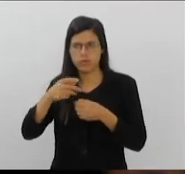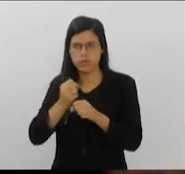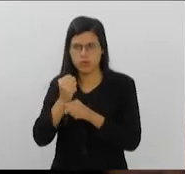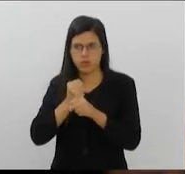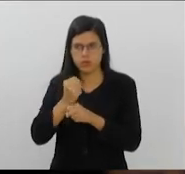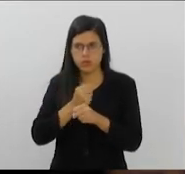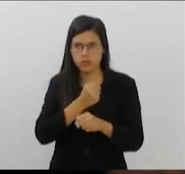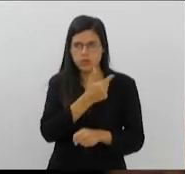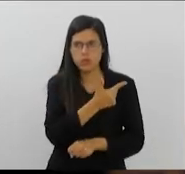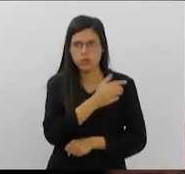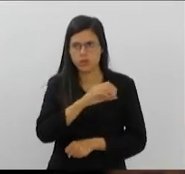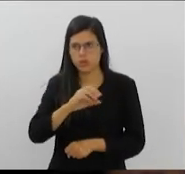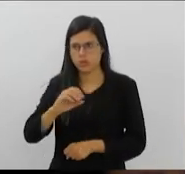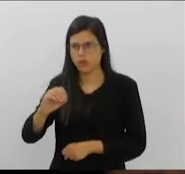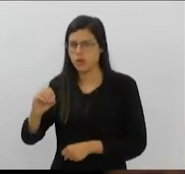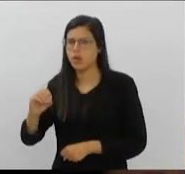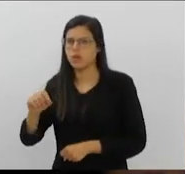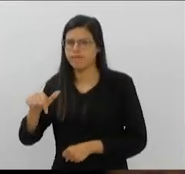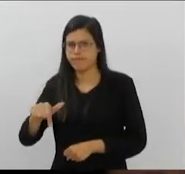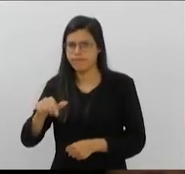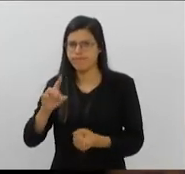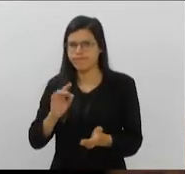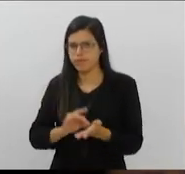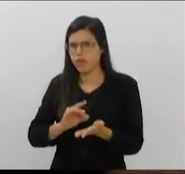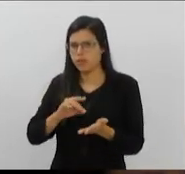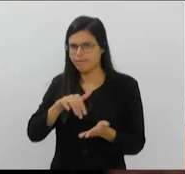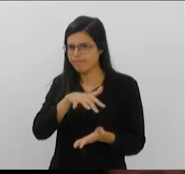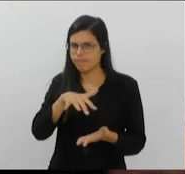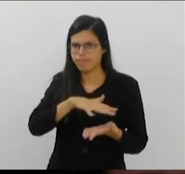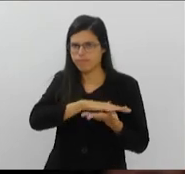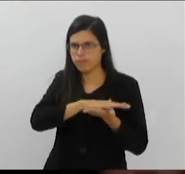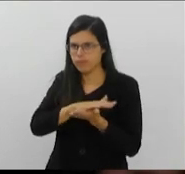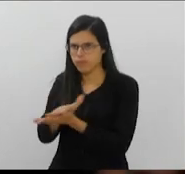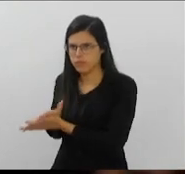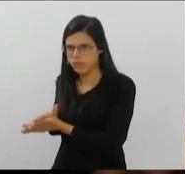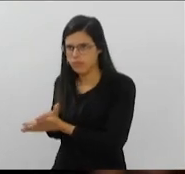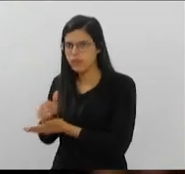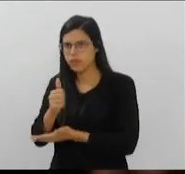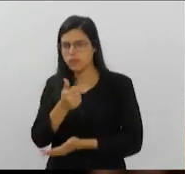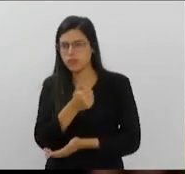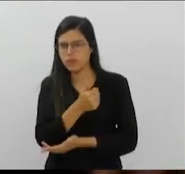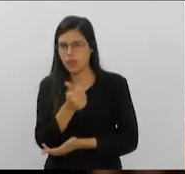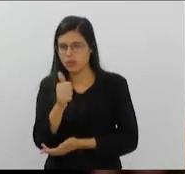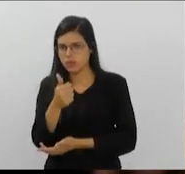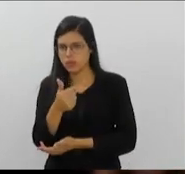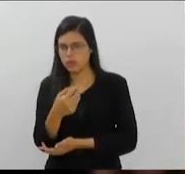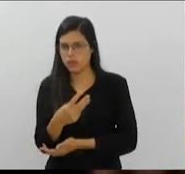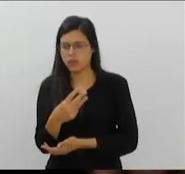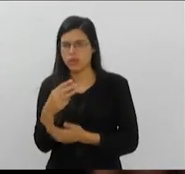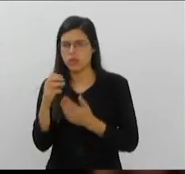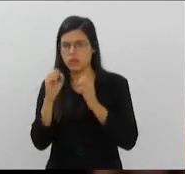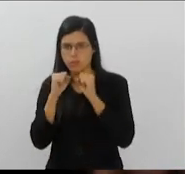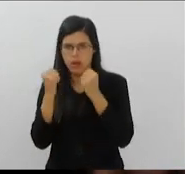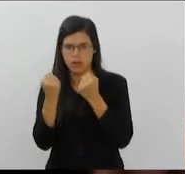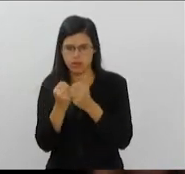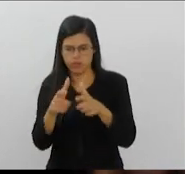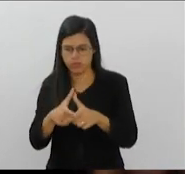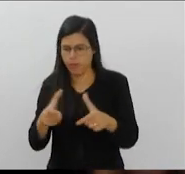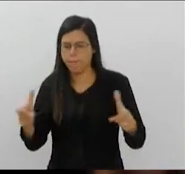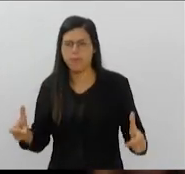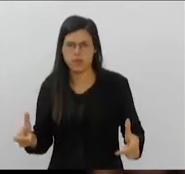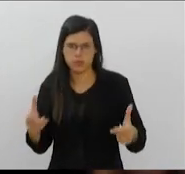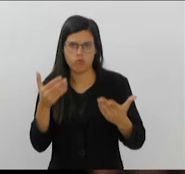foi devastada, um tamanho de 113 maracanãs dentro de Magé. E aí foi muito, como você falou, foi uma luta